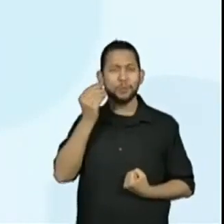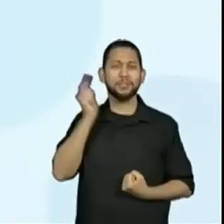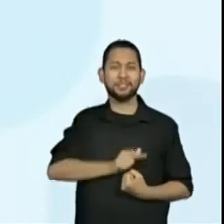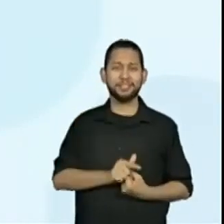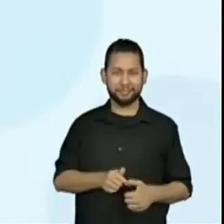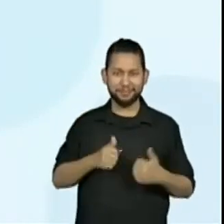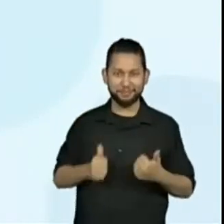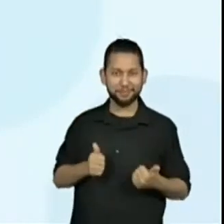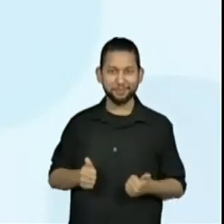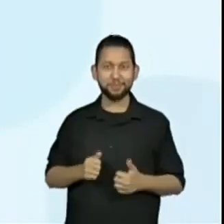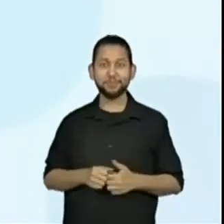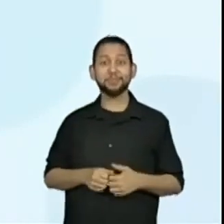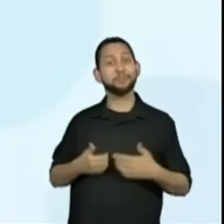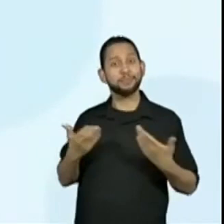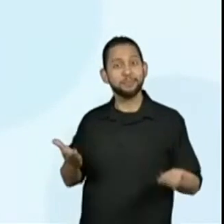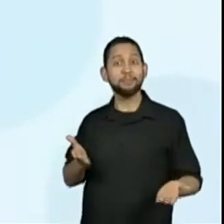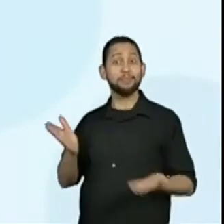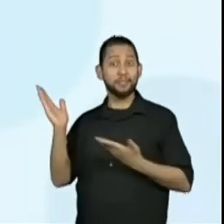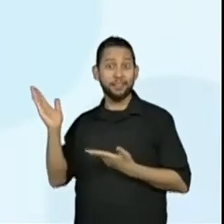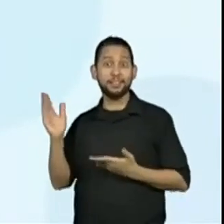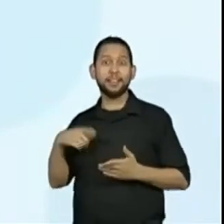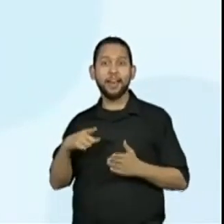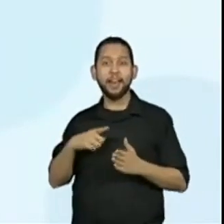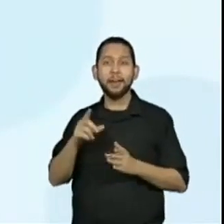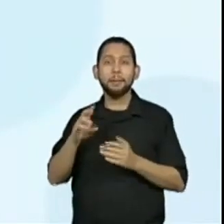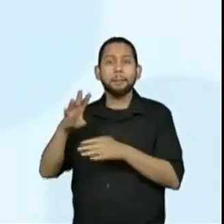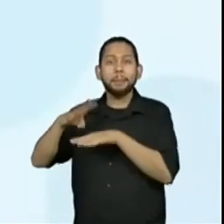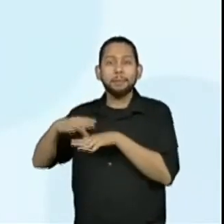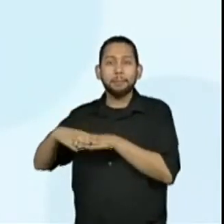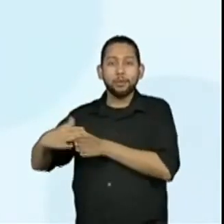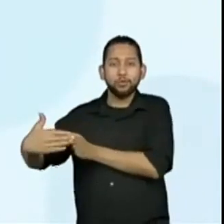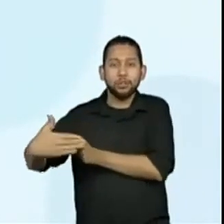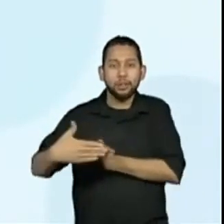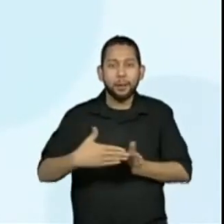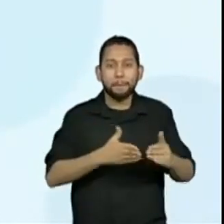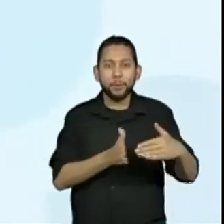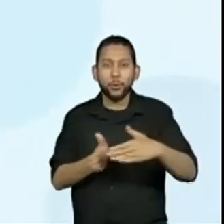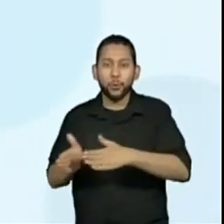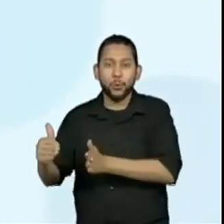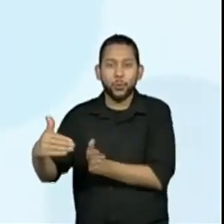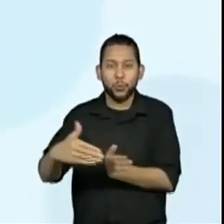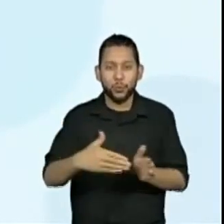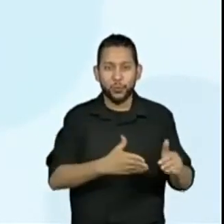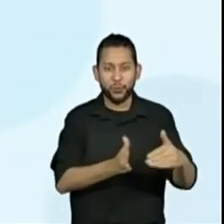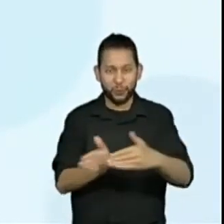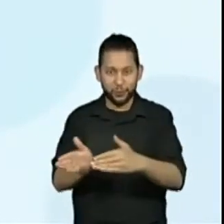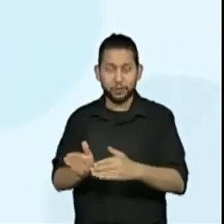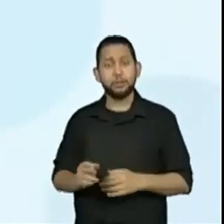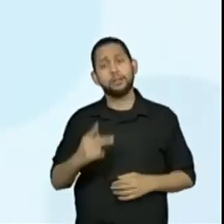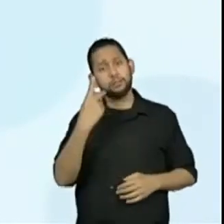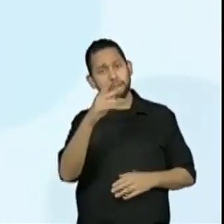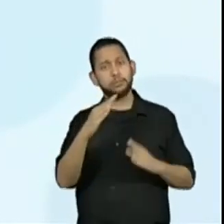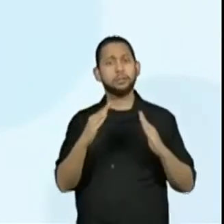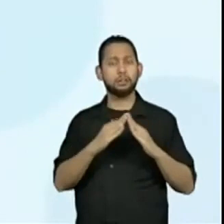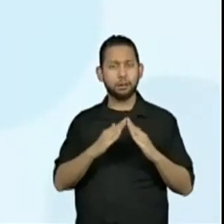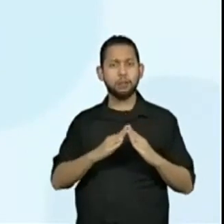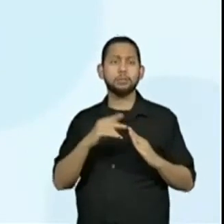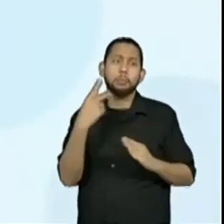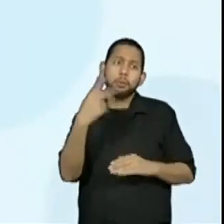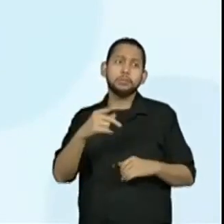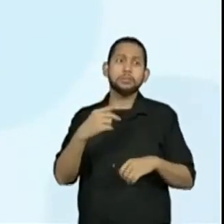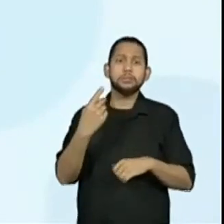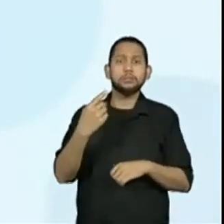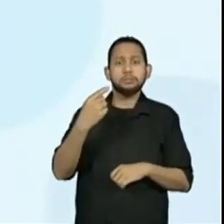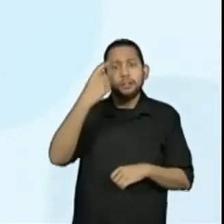certo? Então, essa é a nossa trilha matemática, ok? Vocês em casa podem adaptar esse mesmo jogo